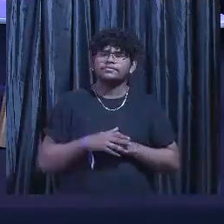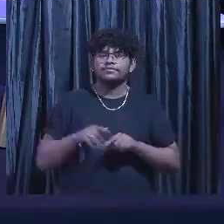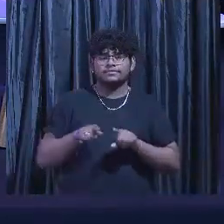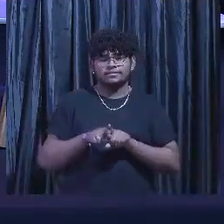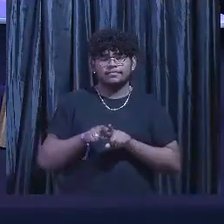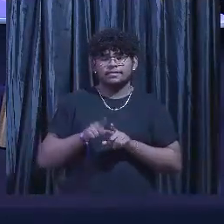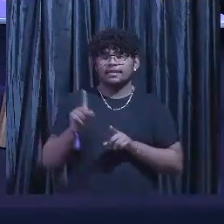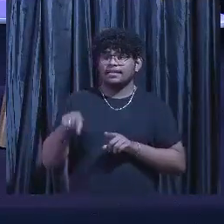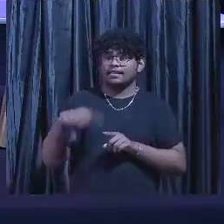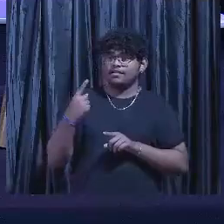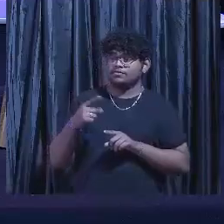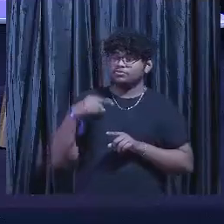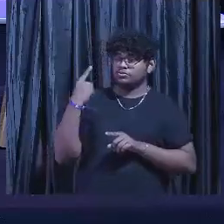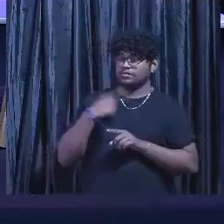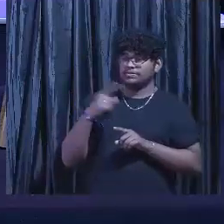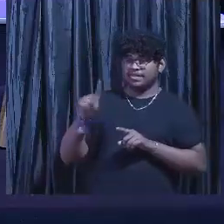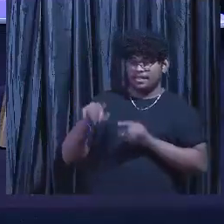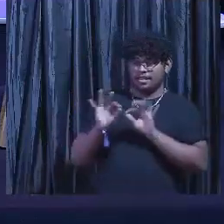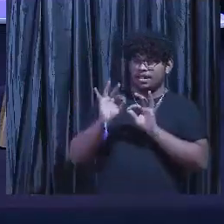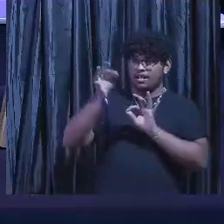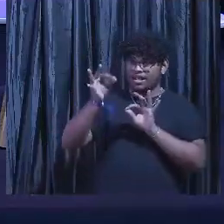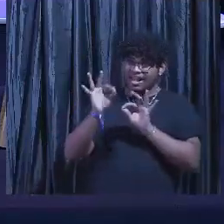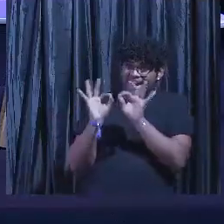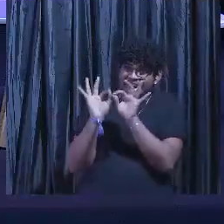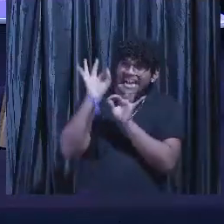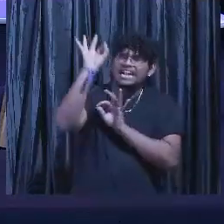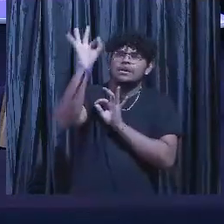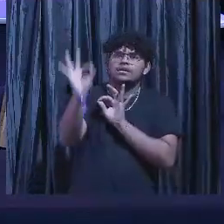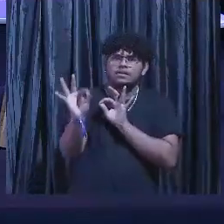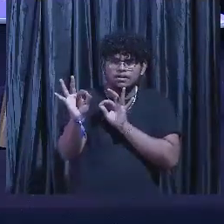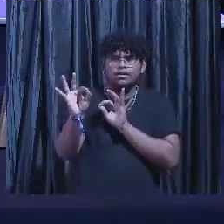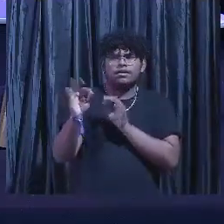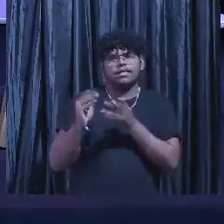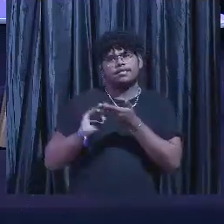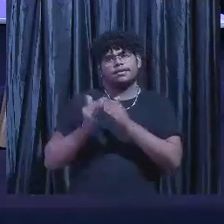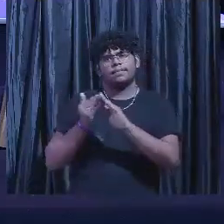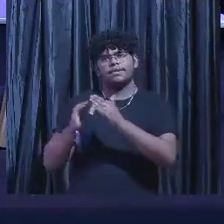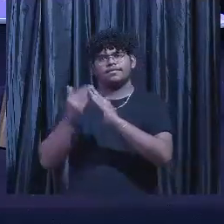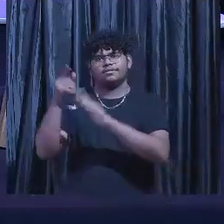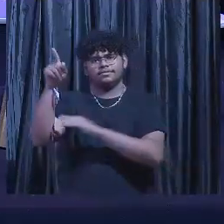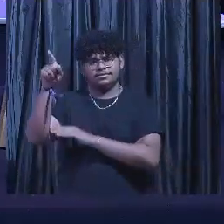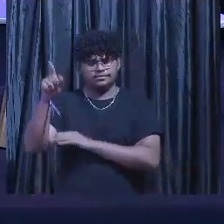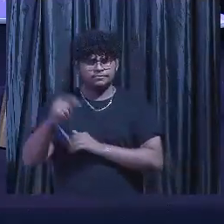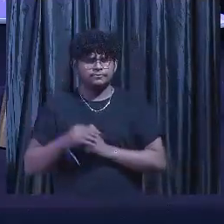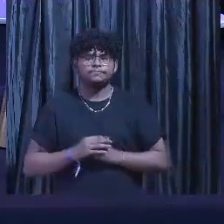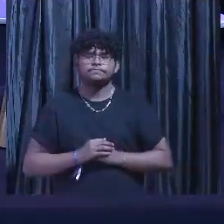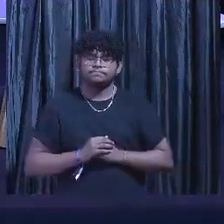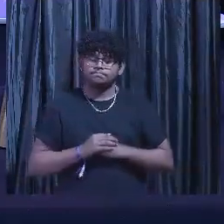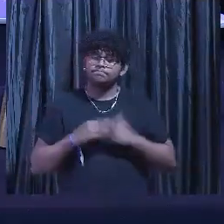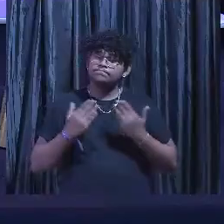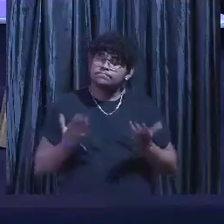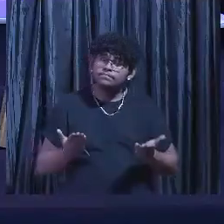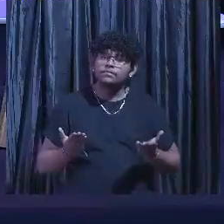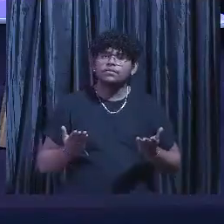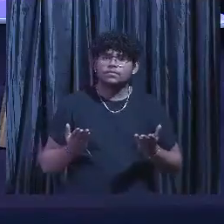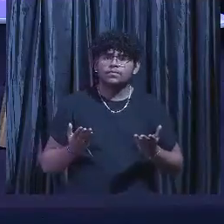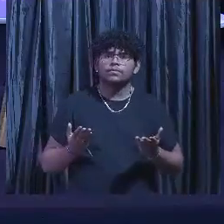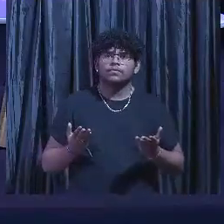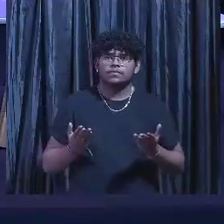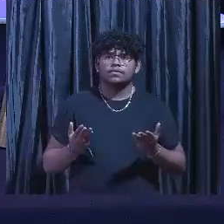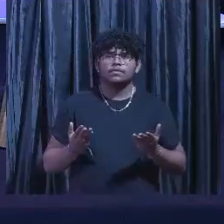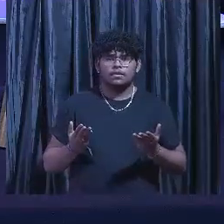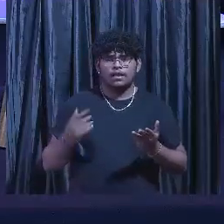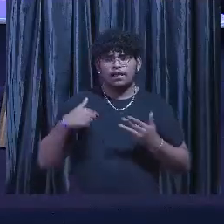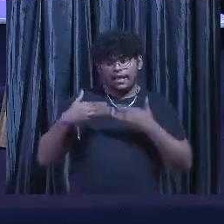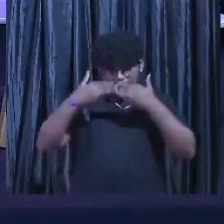ponta da ponta, né? Ou seja, onde um pouco mais distante nas quebradas. Então, abrir esse diálogo para que as pessoas